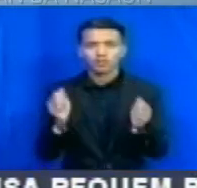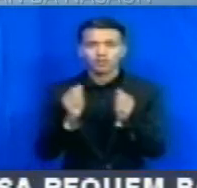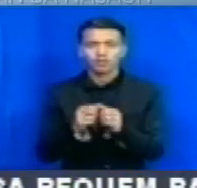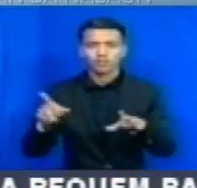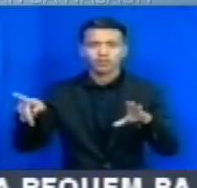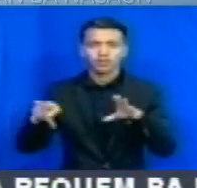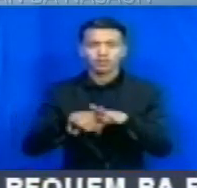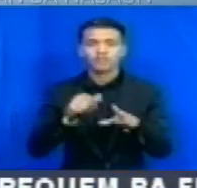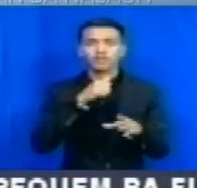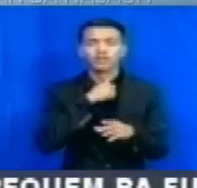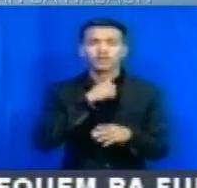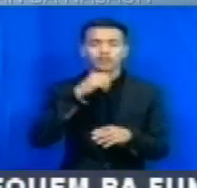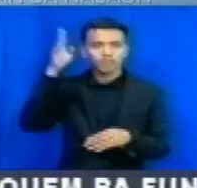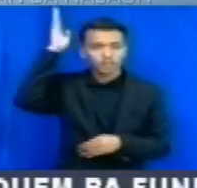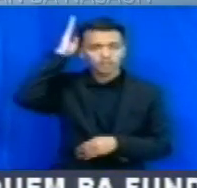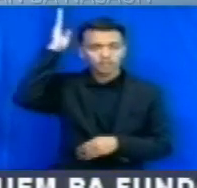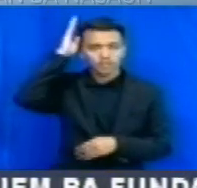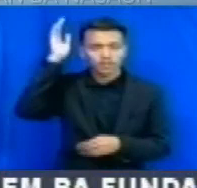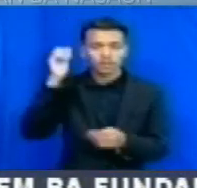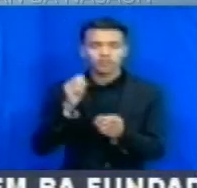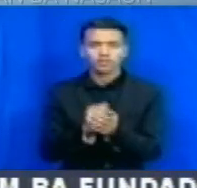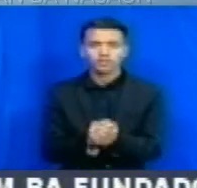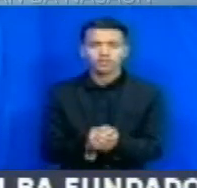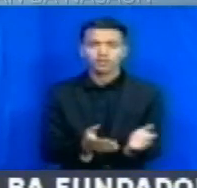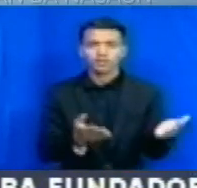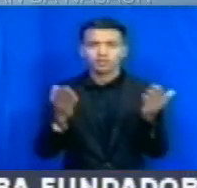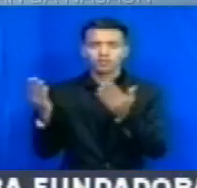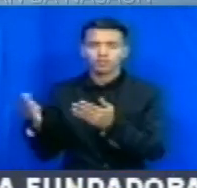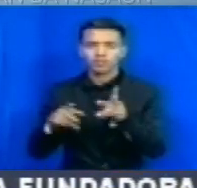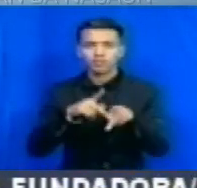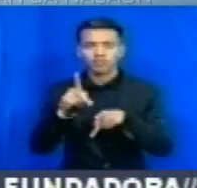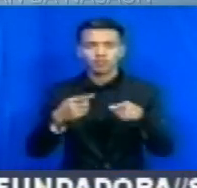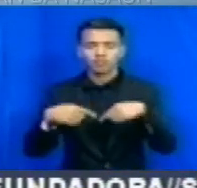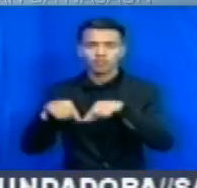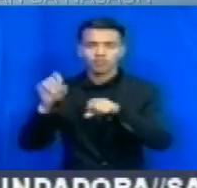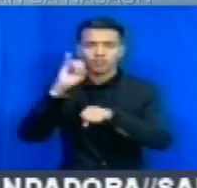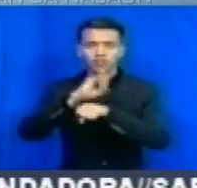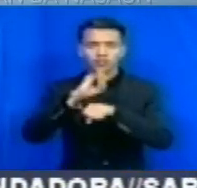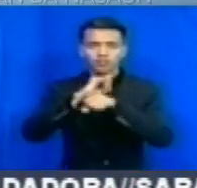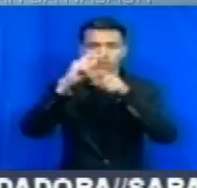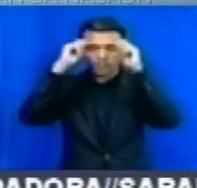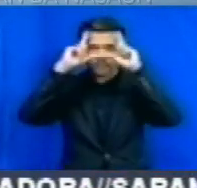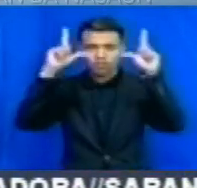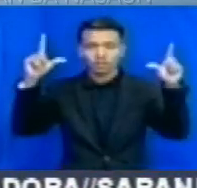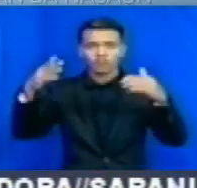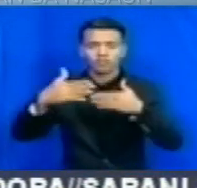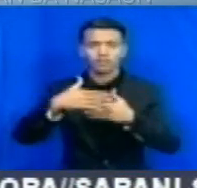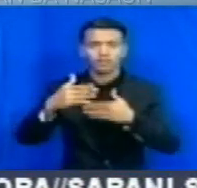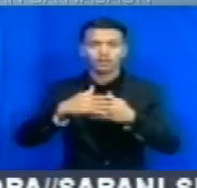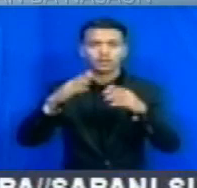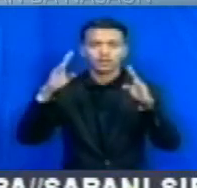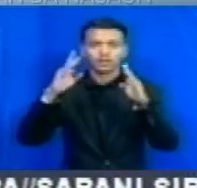com a presença de Dom Virgílio do Carmo, cardeal da Silva, Selori Sarani numa creda Timor-Leste, becicliu